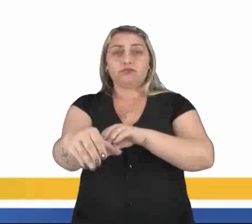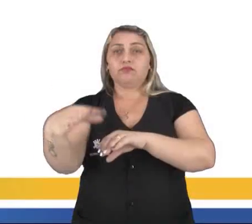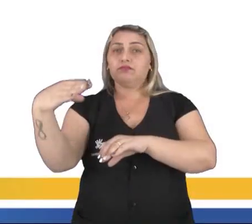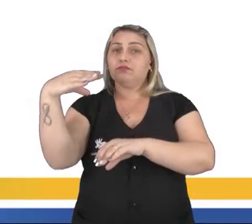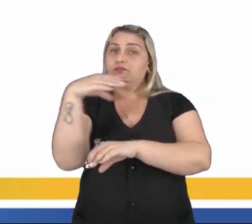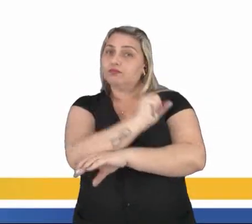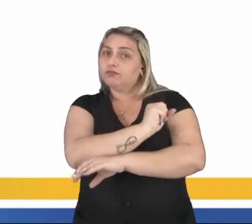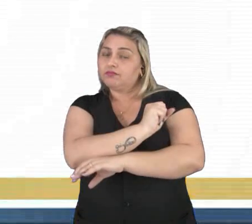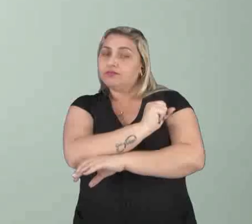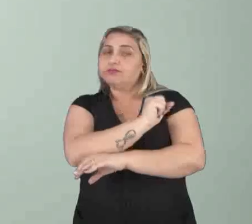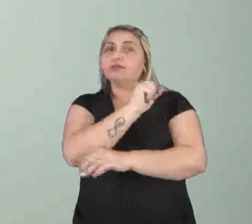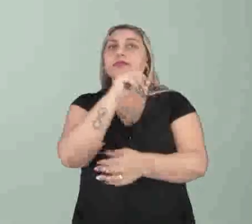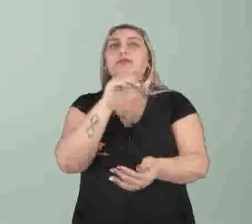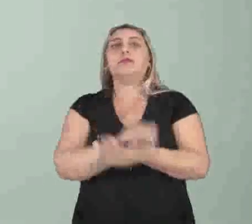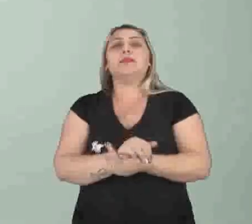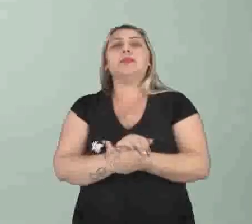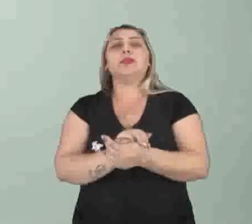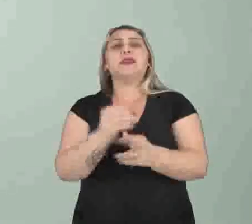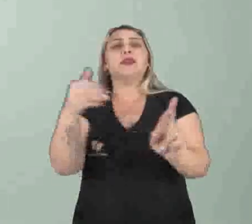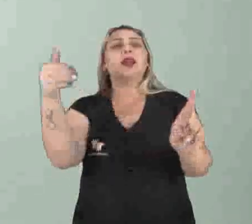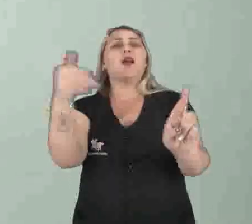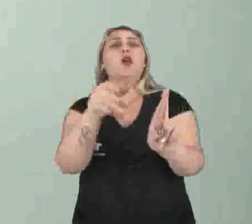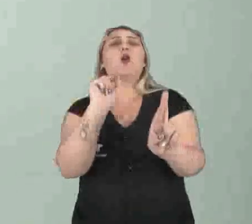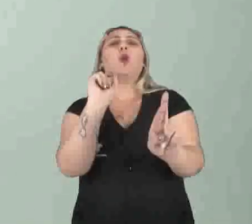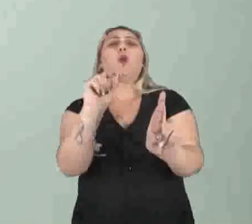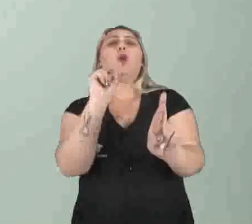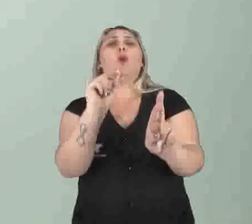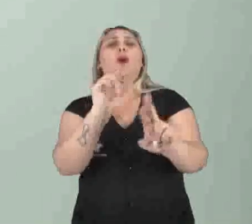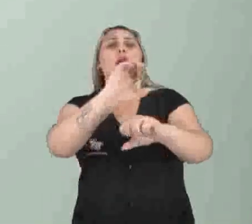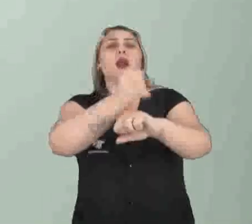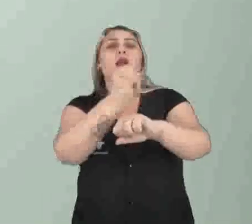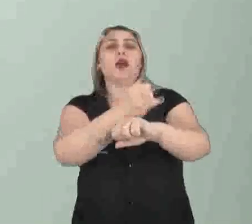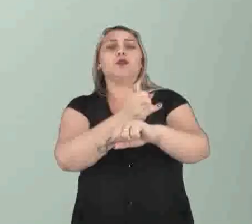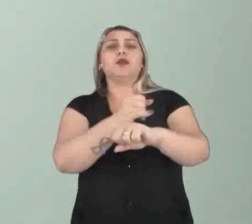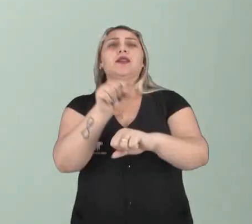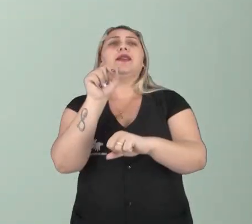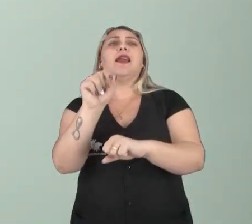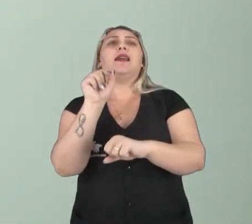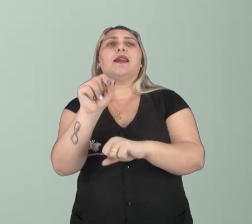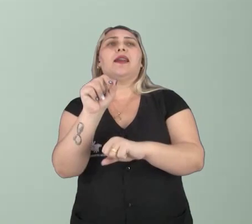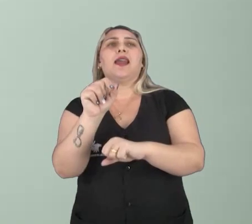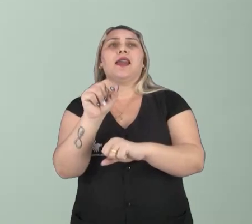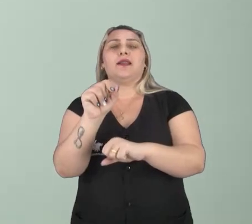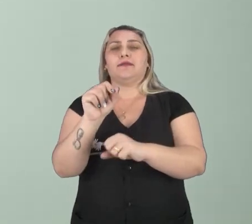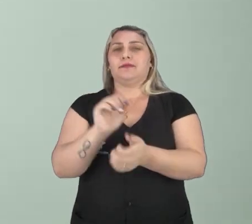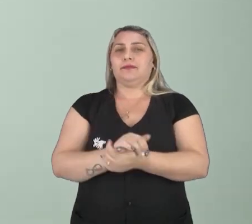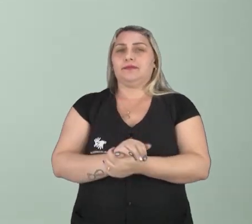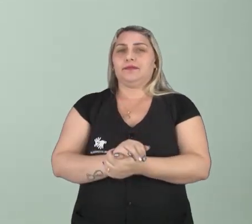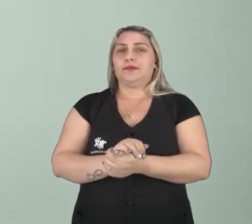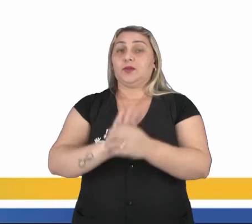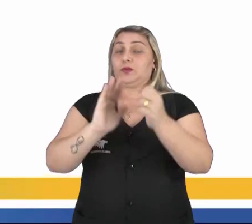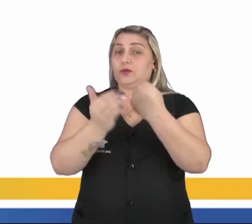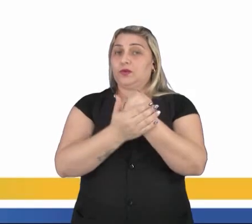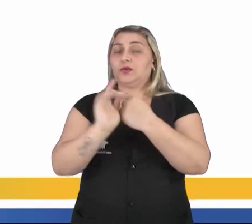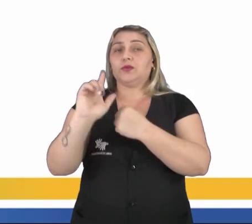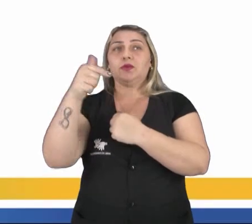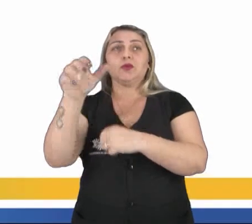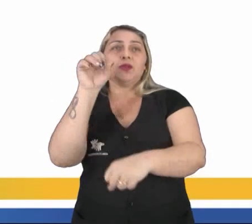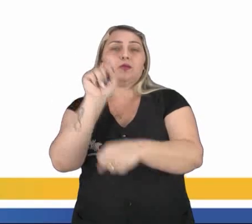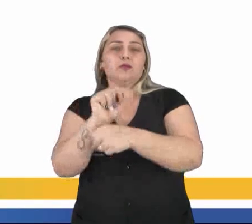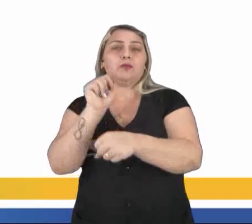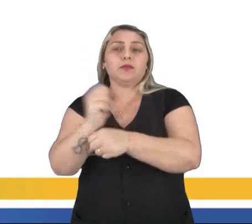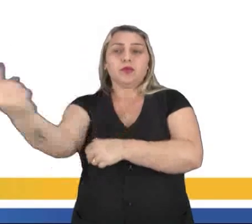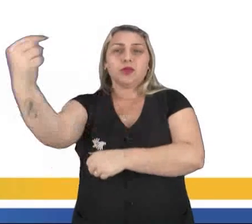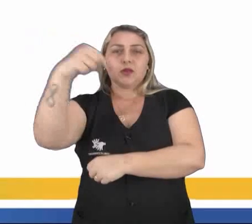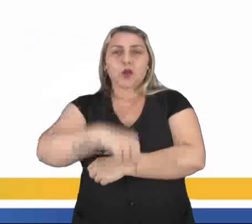que te formes logo, está se referindo ao sujeito anteriormente ali mencionado. Tá? E as demais, espero que